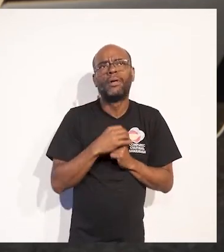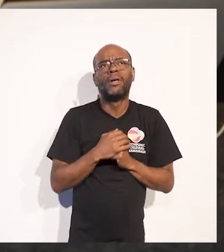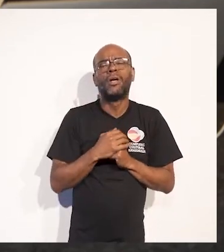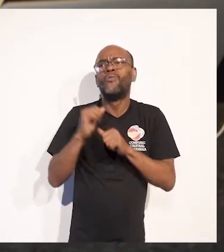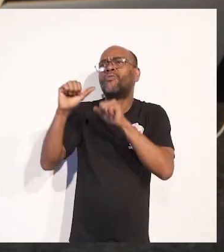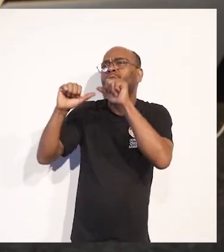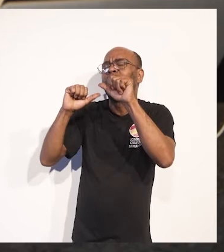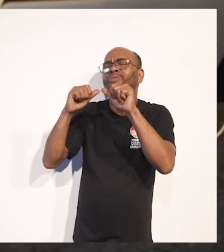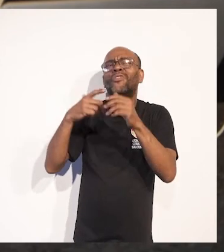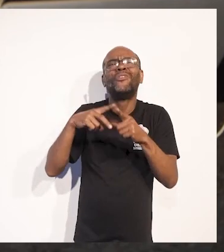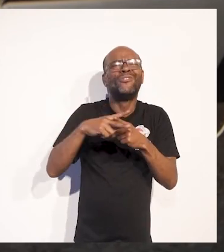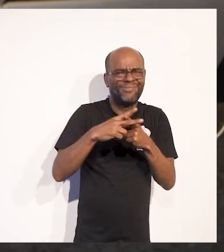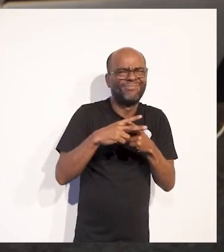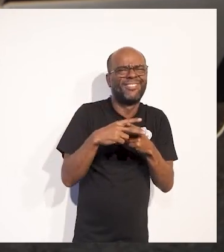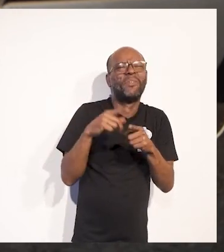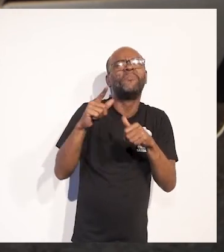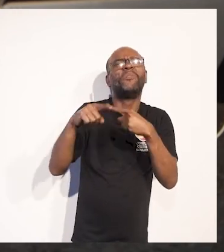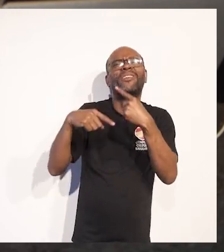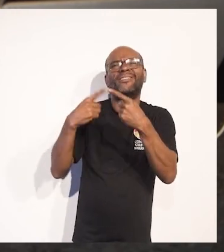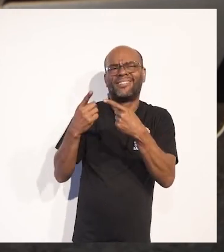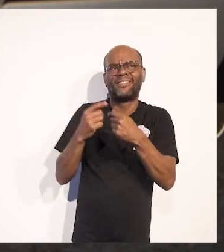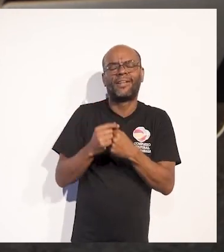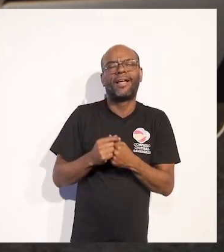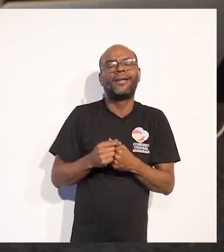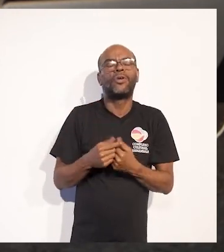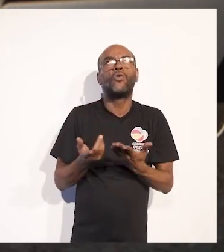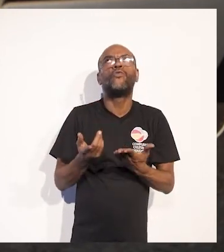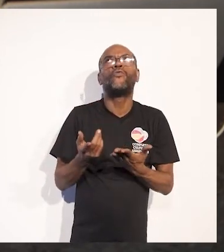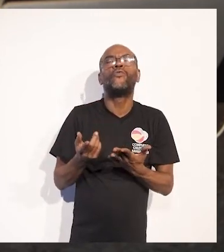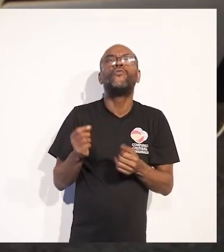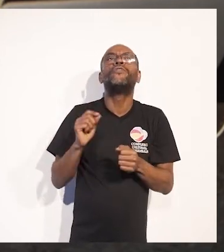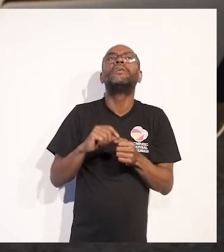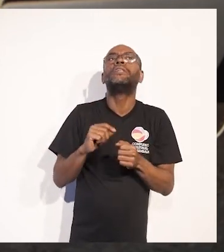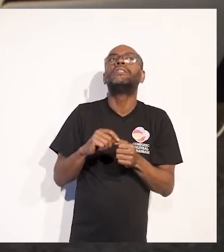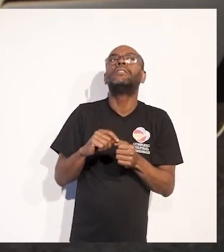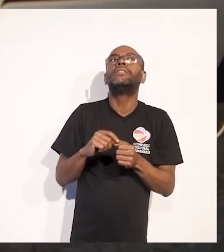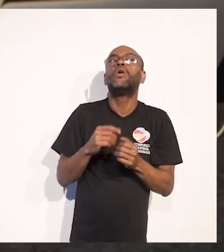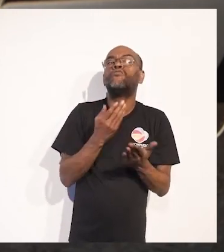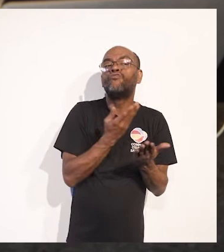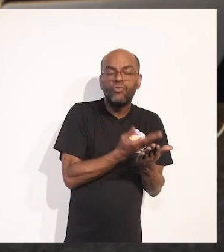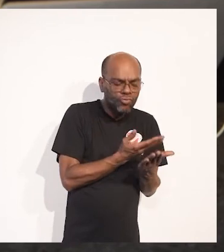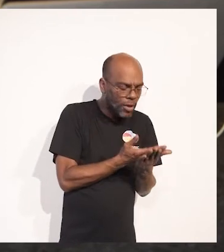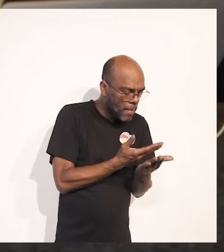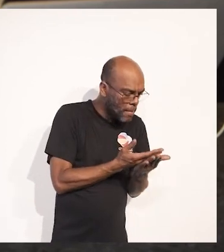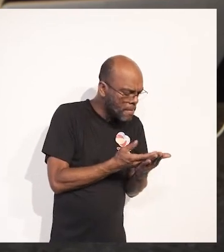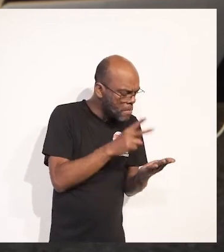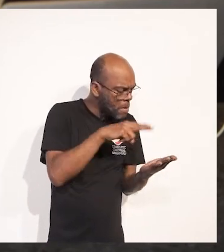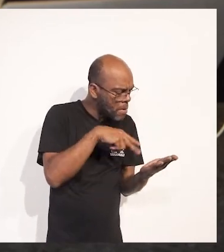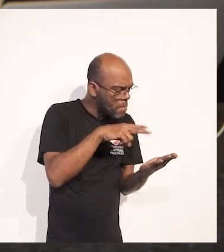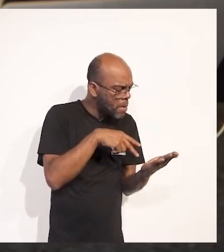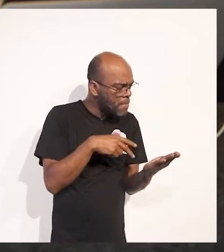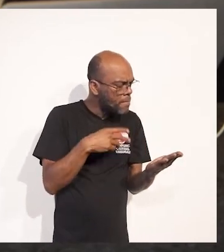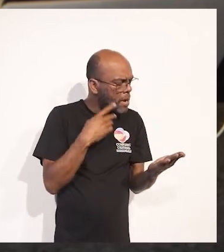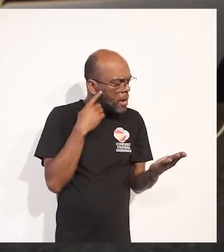consertar isso para a próxima vez. E aí o que eu fiz? Eu fui estudar. Estudei as cores e fui atrás